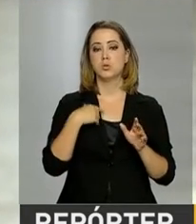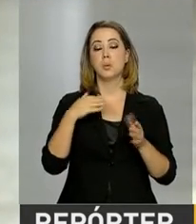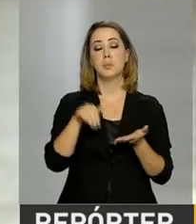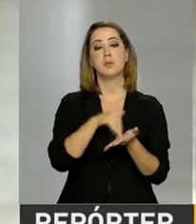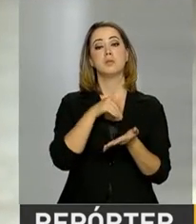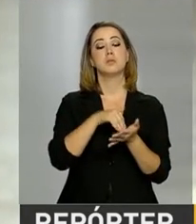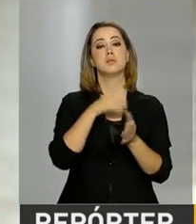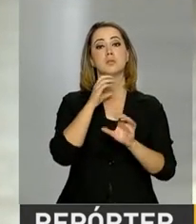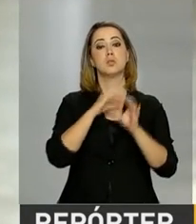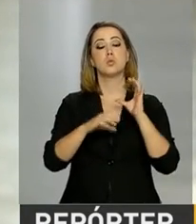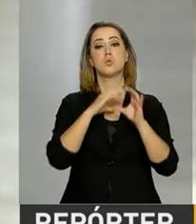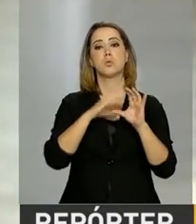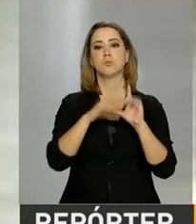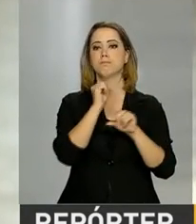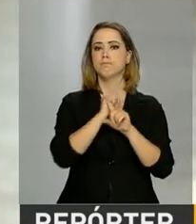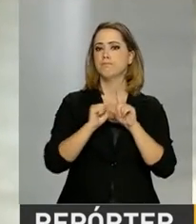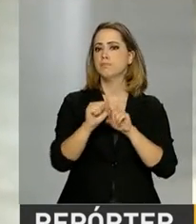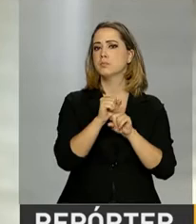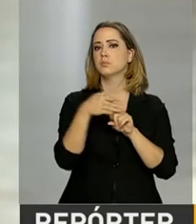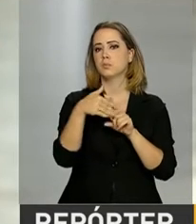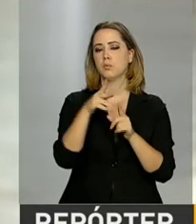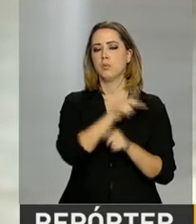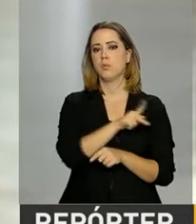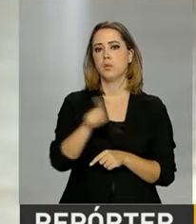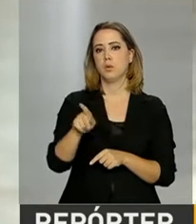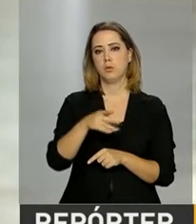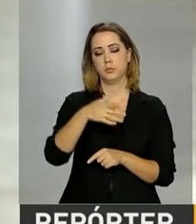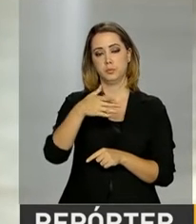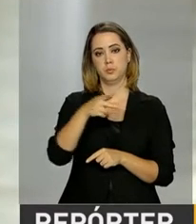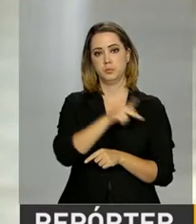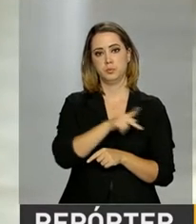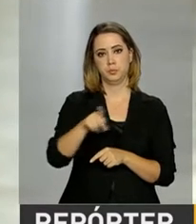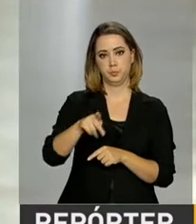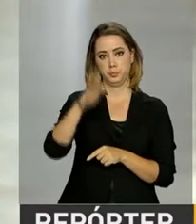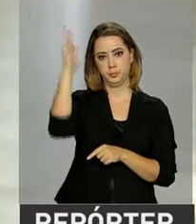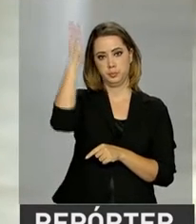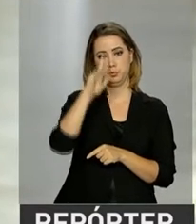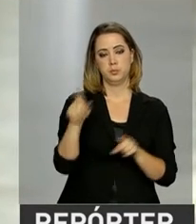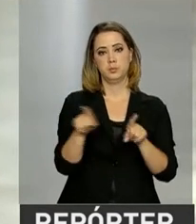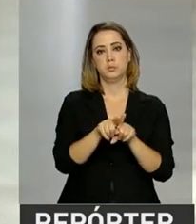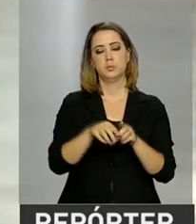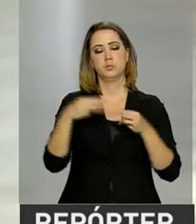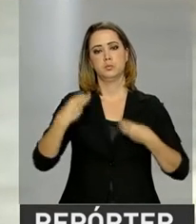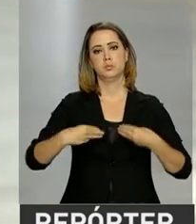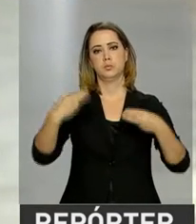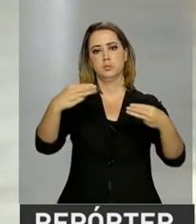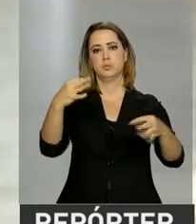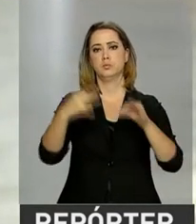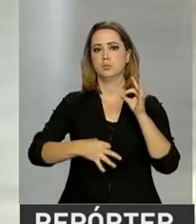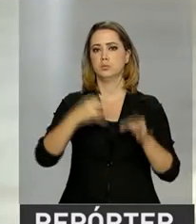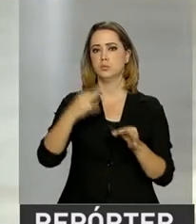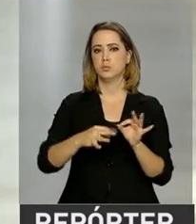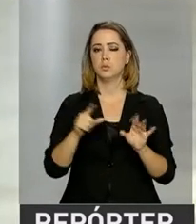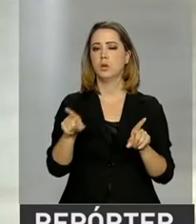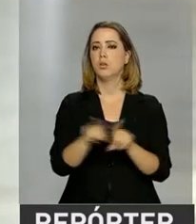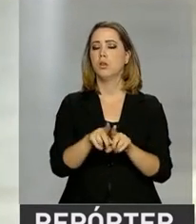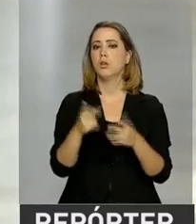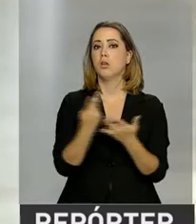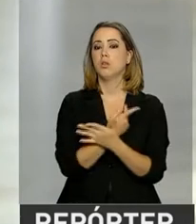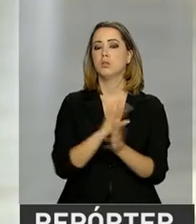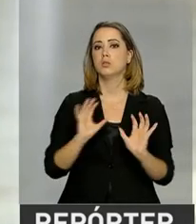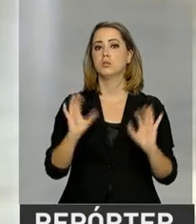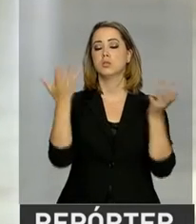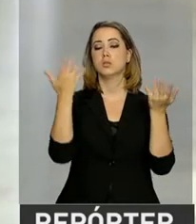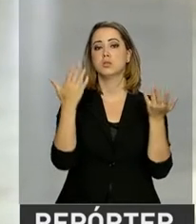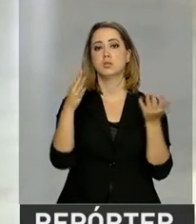da presidência da república e pelo ministério da justiça esta cerimônia vai ocorrer na tarde desta